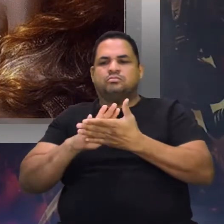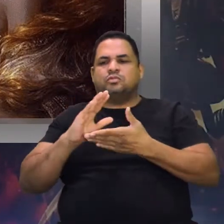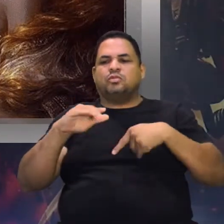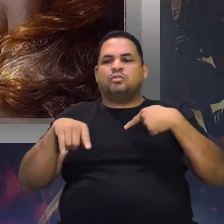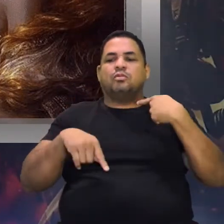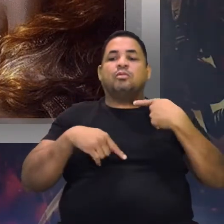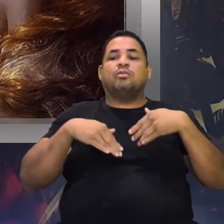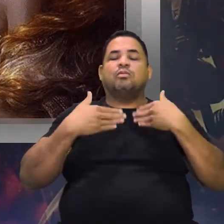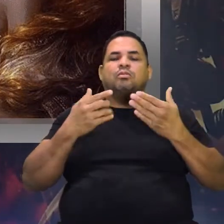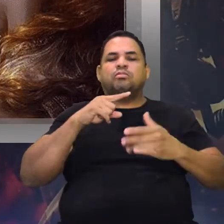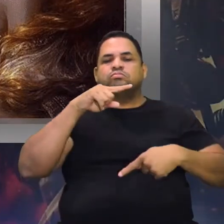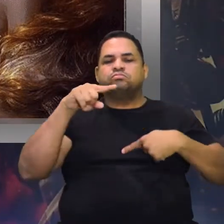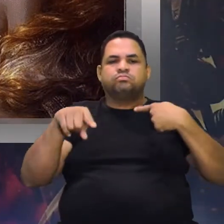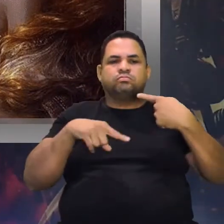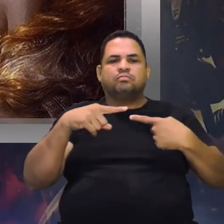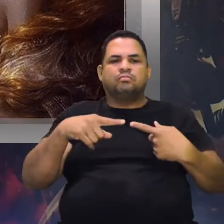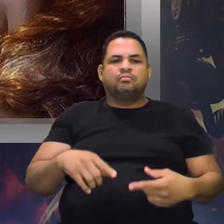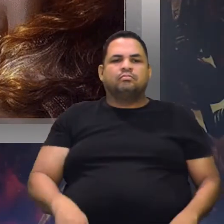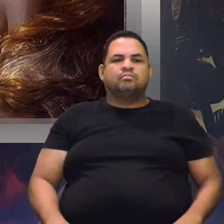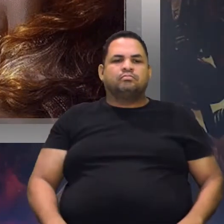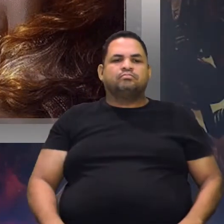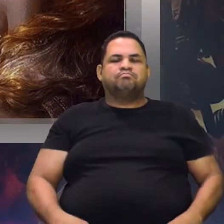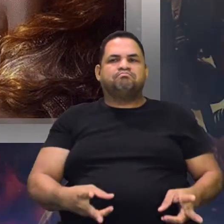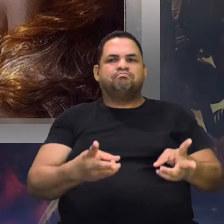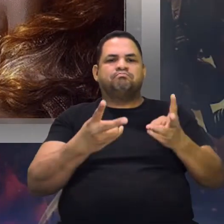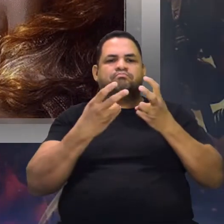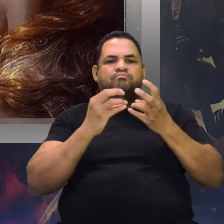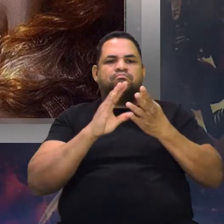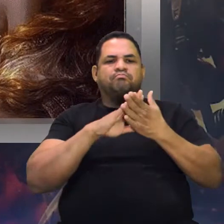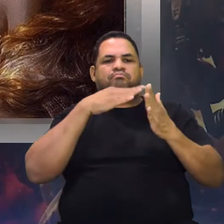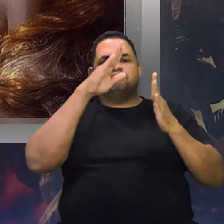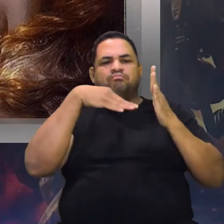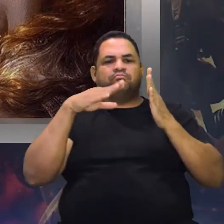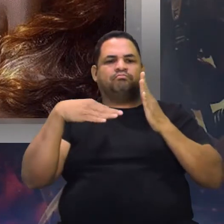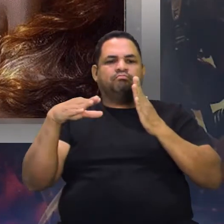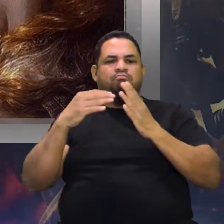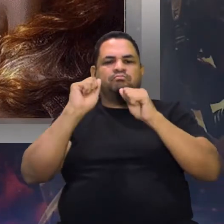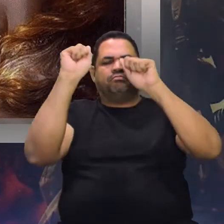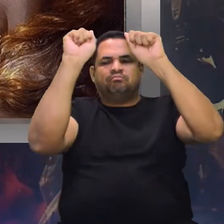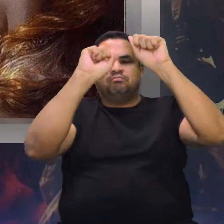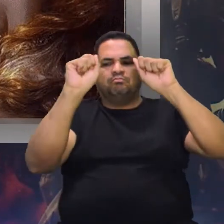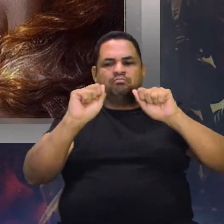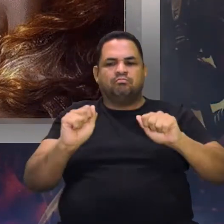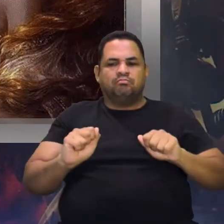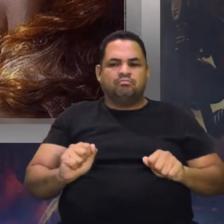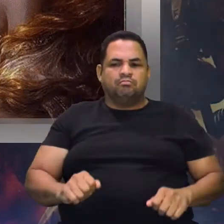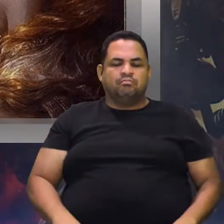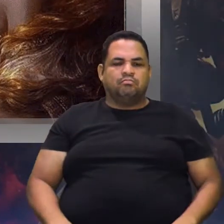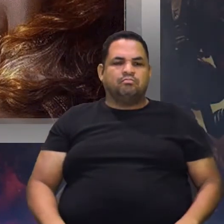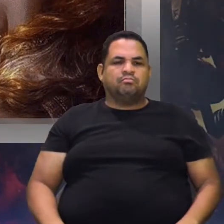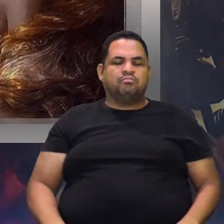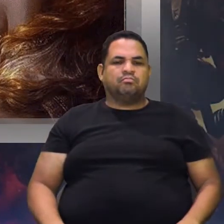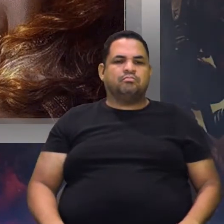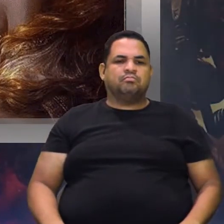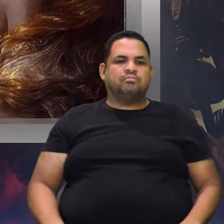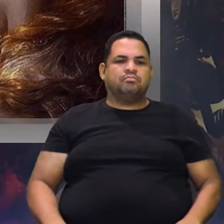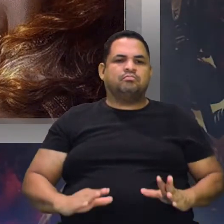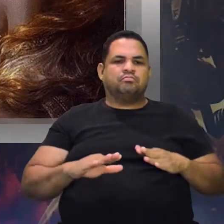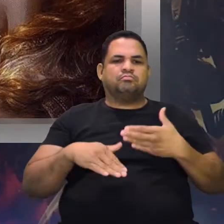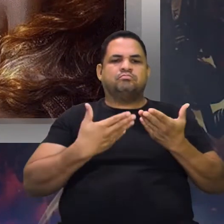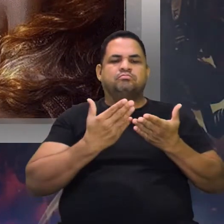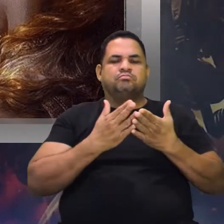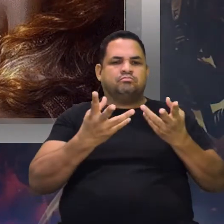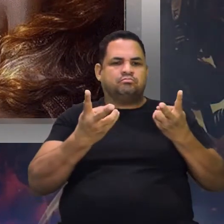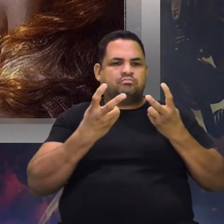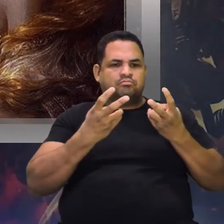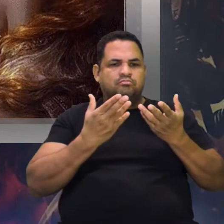Olimpíadas. Percebam vocês as pinturas, as esculturas, o quanto se